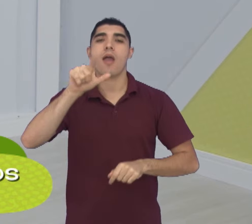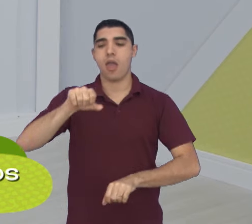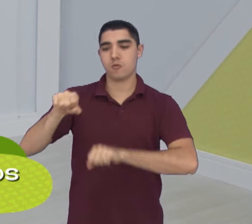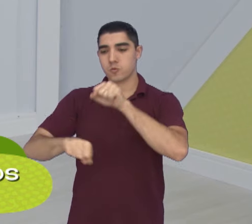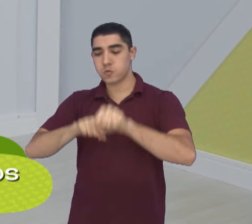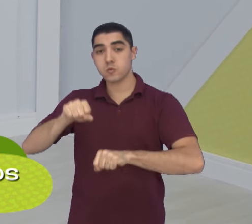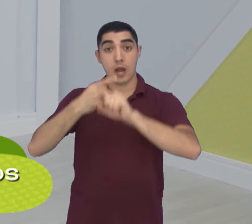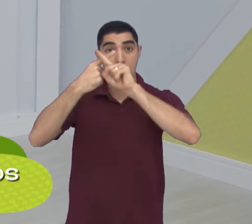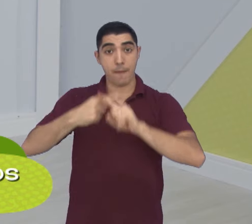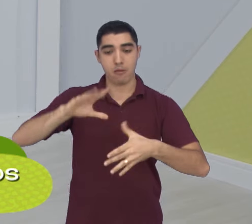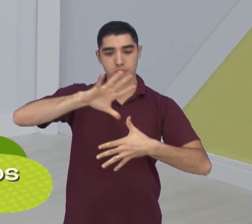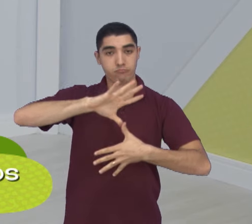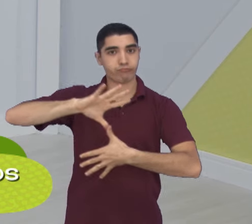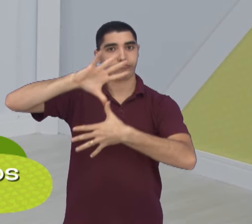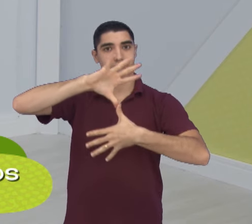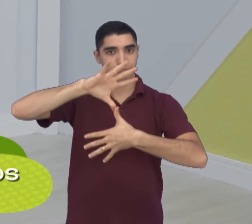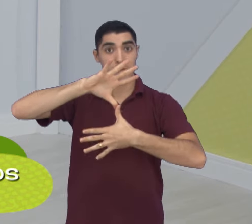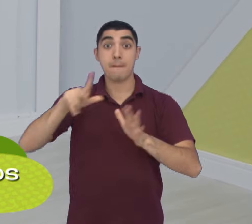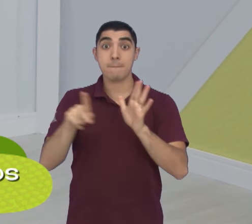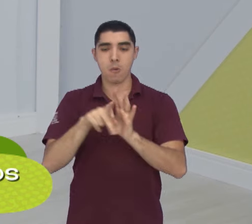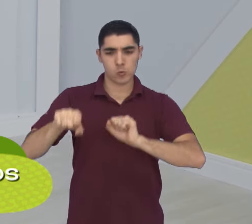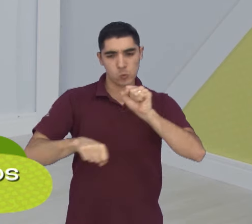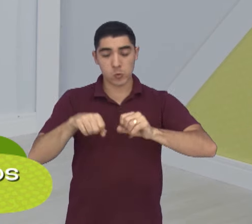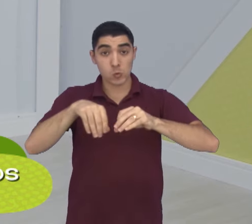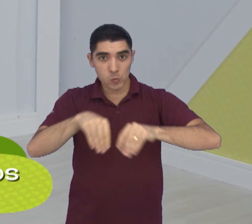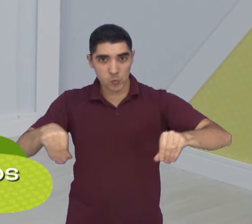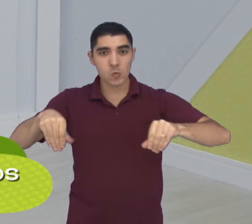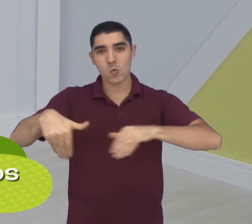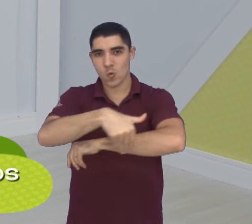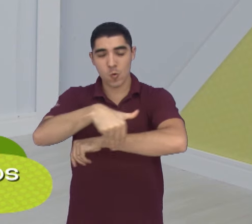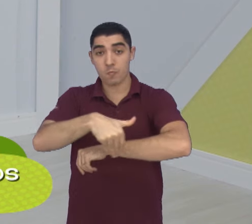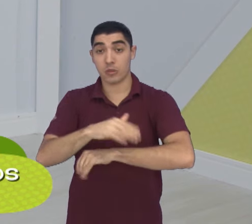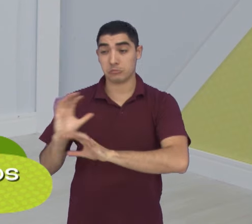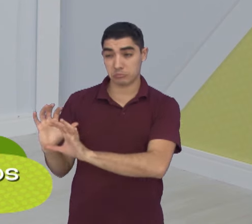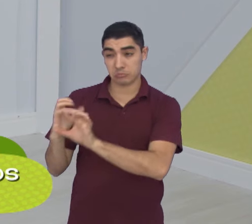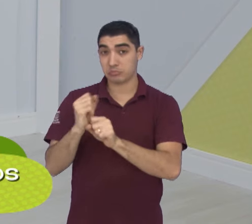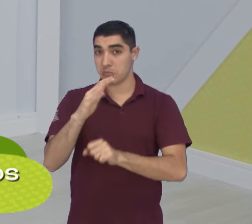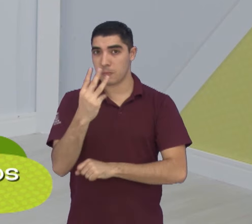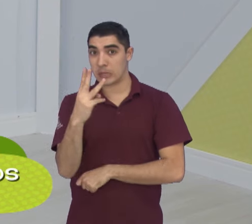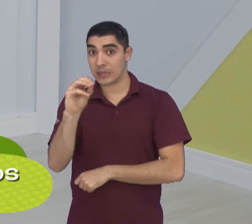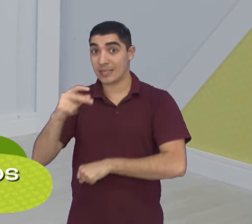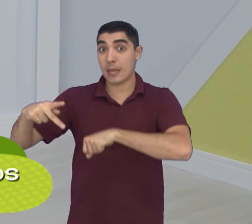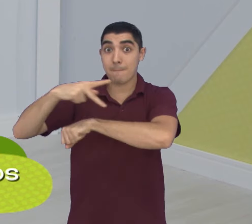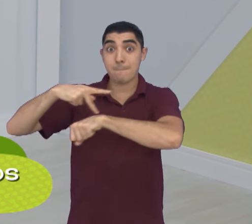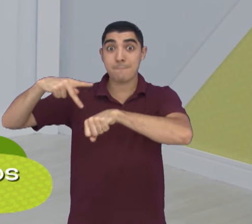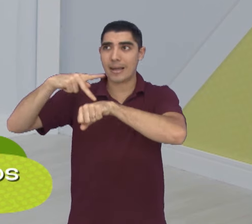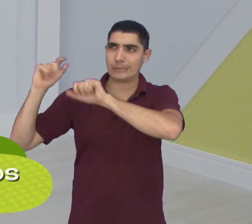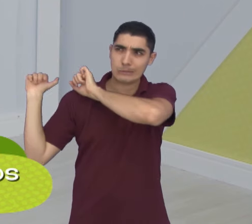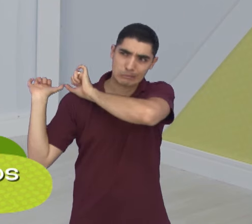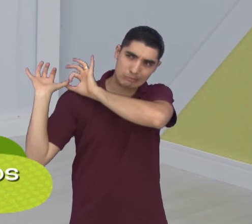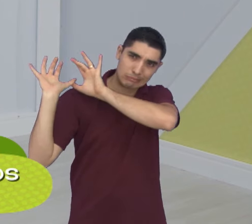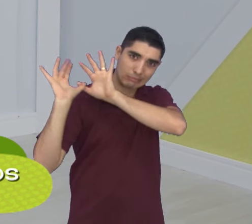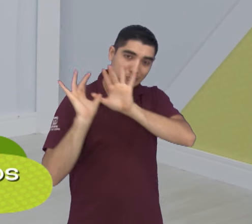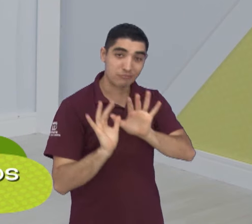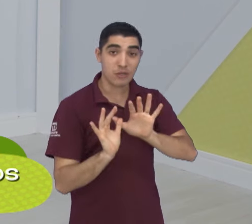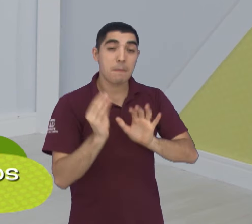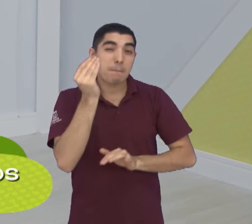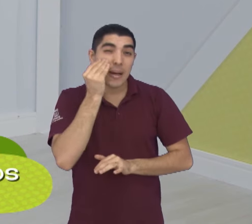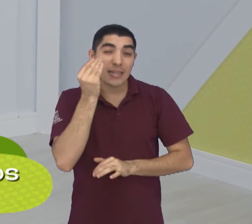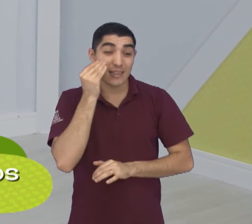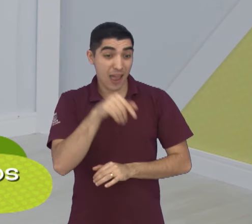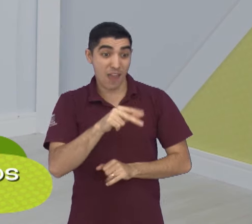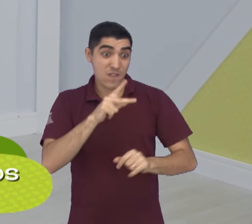Ciclismo de Estrada, competição que vai envolver ciclistas de pelo menos 30 países que vão em busca ainda das últimas vagas para